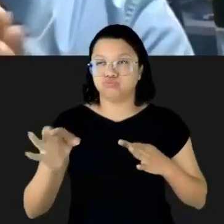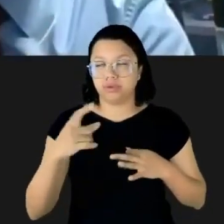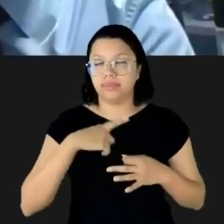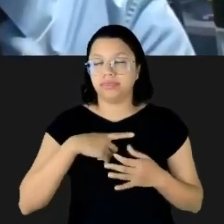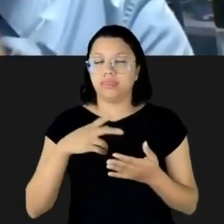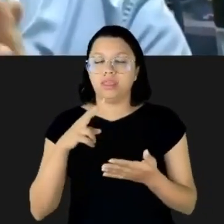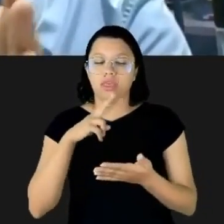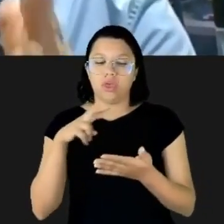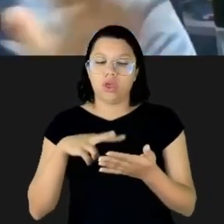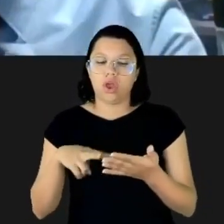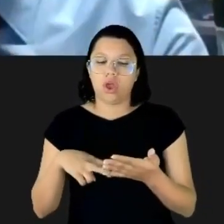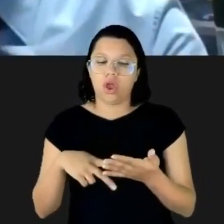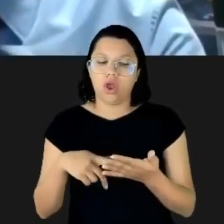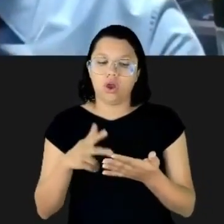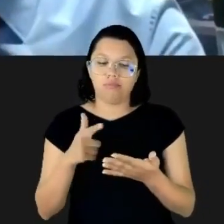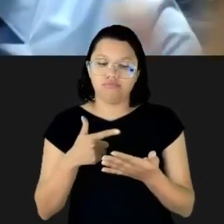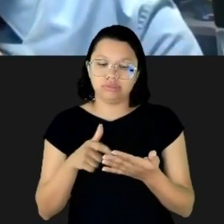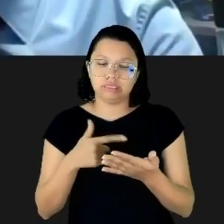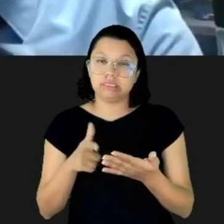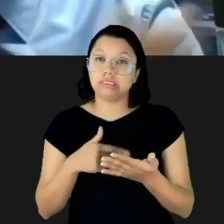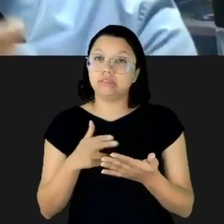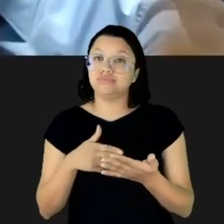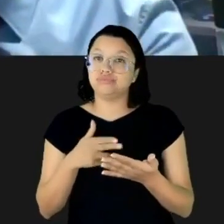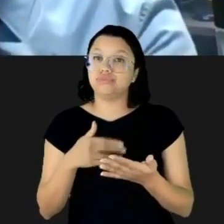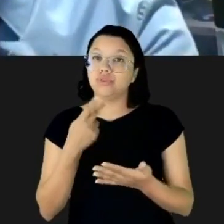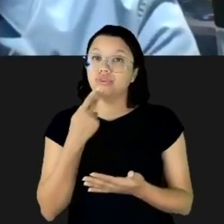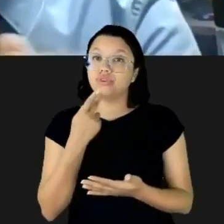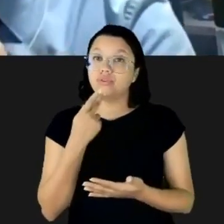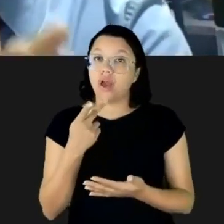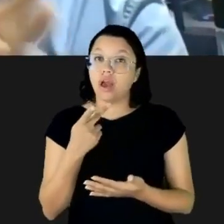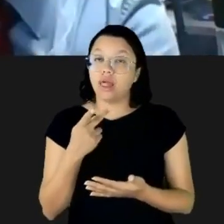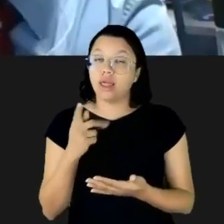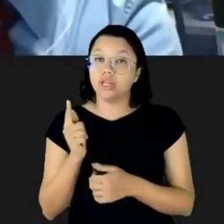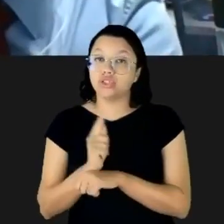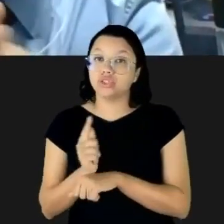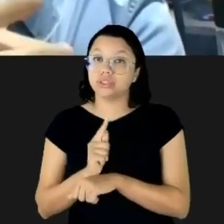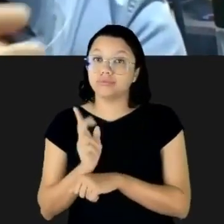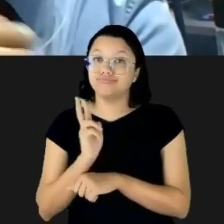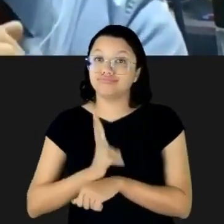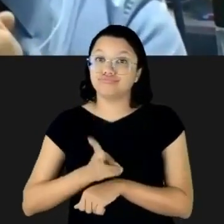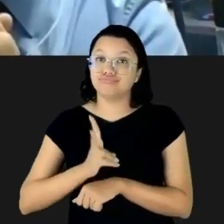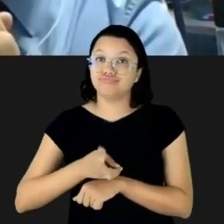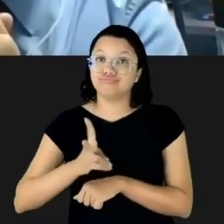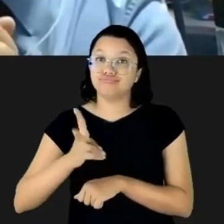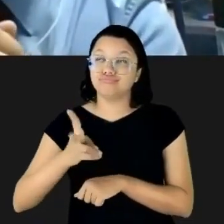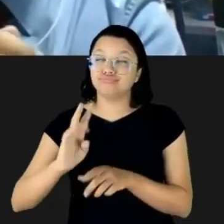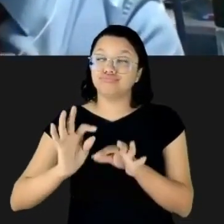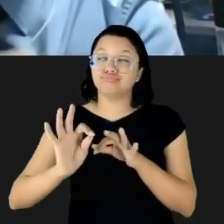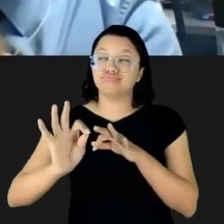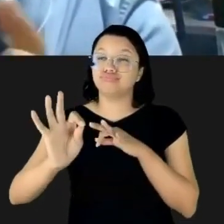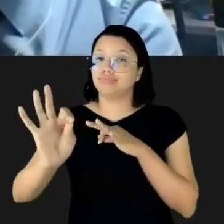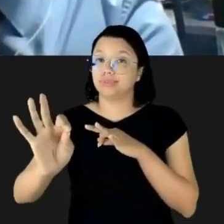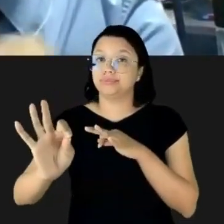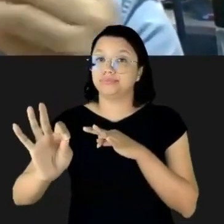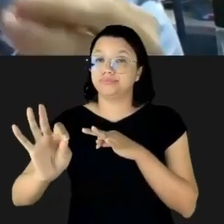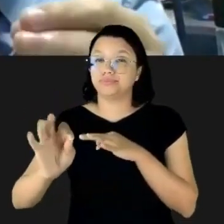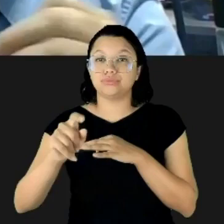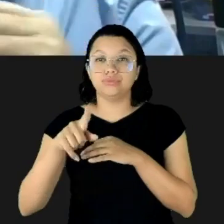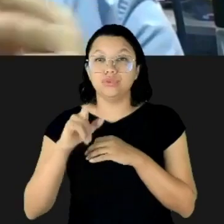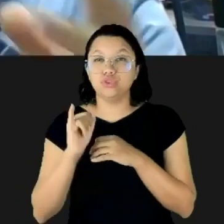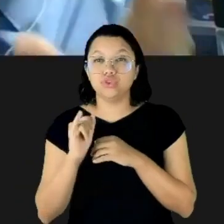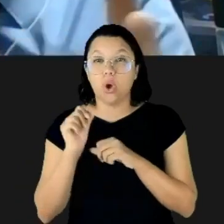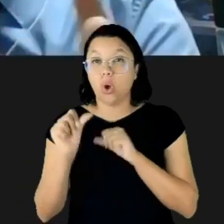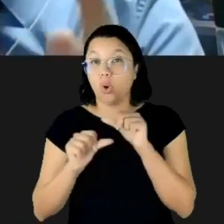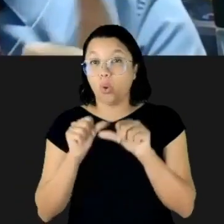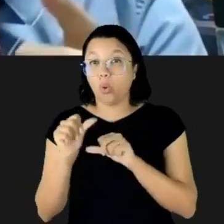Sinek que ele fala que a gestão é infinita por isso que chama jogo infinito na verdade na verdade ali é é uma gestão você